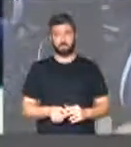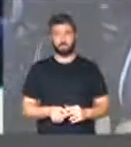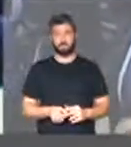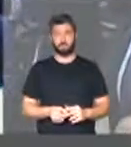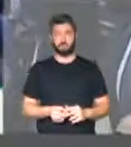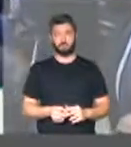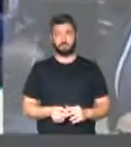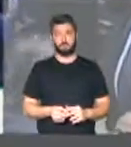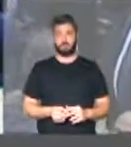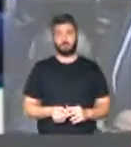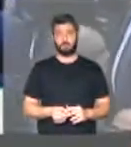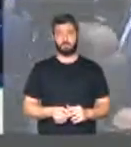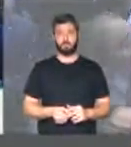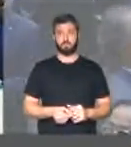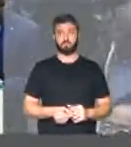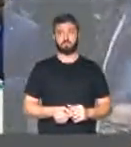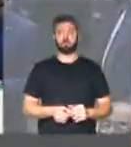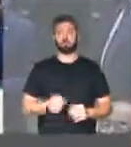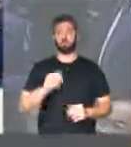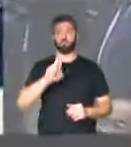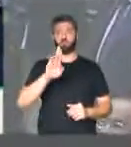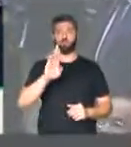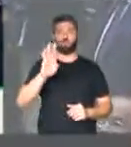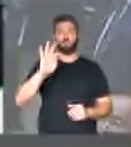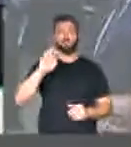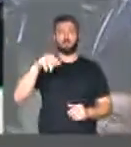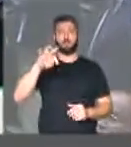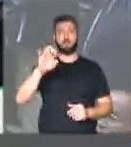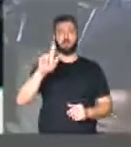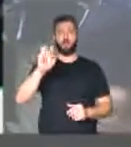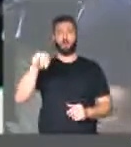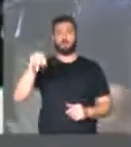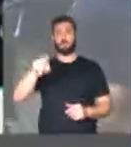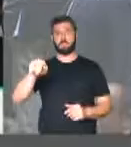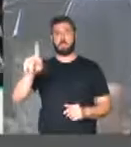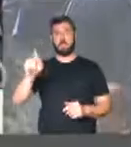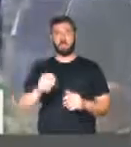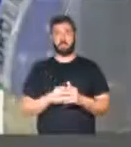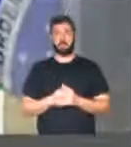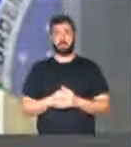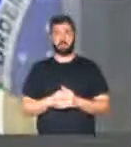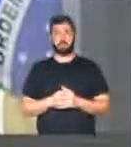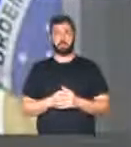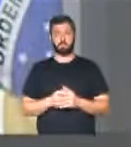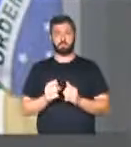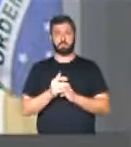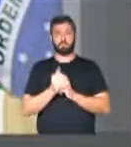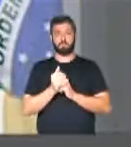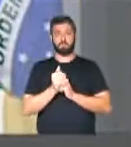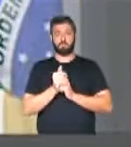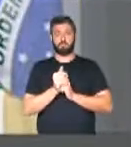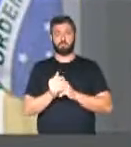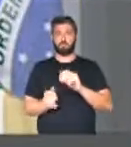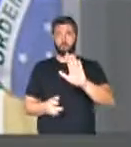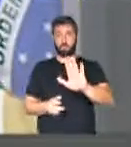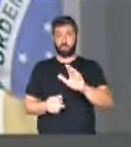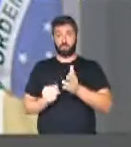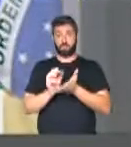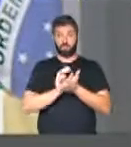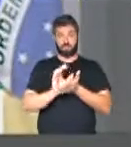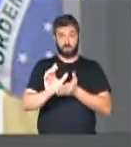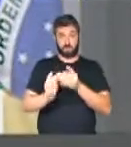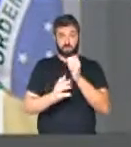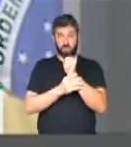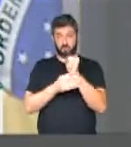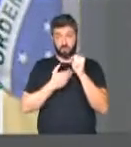Deputado delegado, subtenente Gonzaga, do PDT de Minas Gerais. Compartilhado com a iniciativa privada. No entanto, o